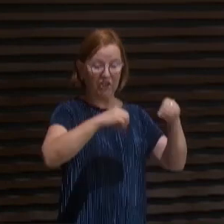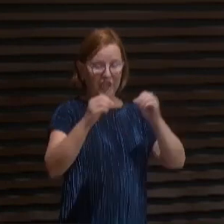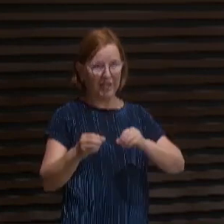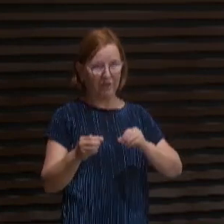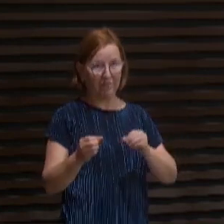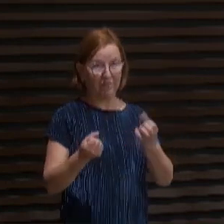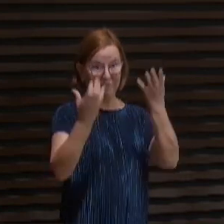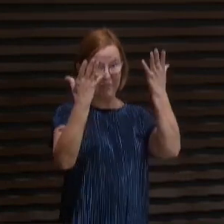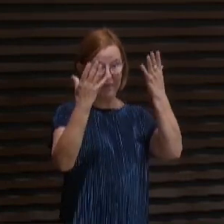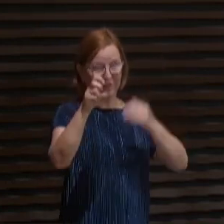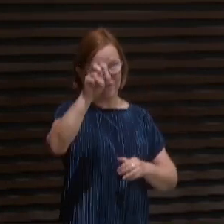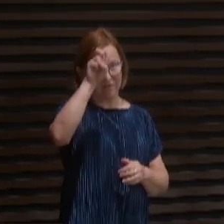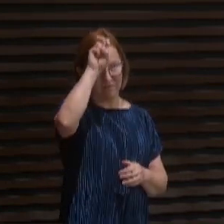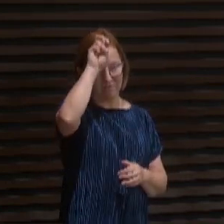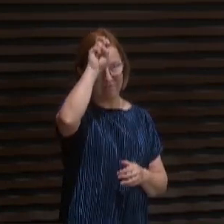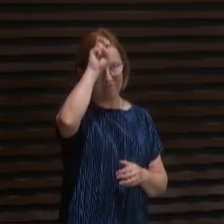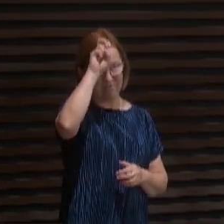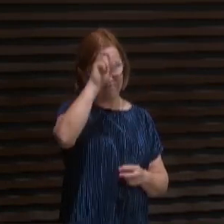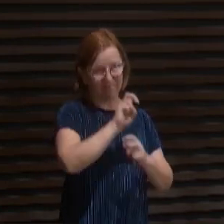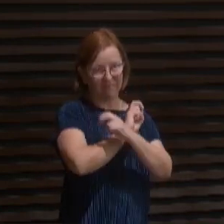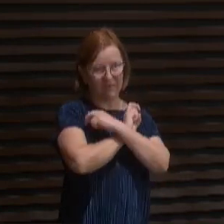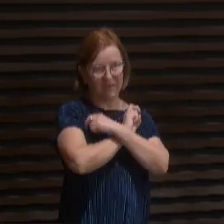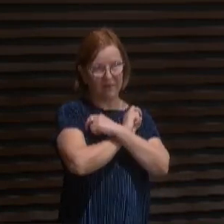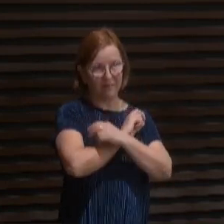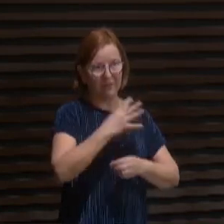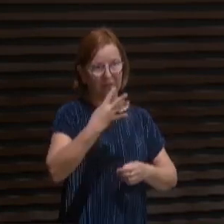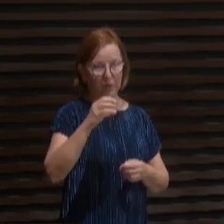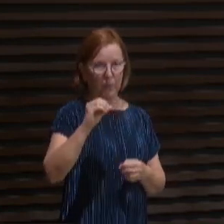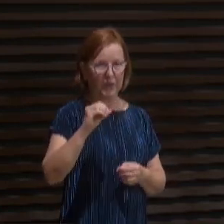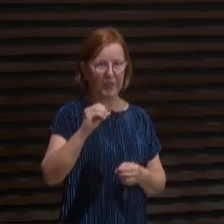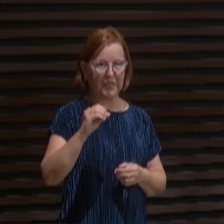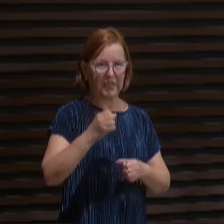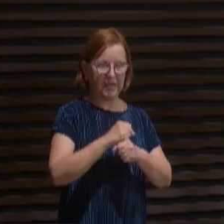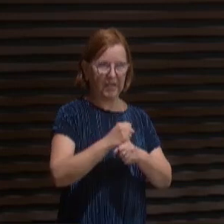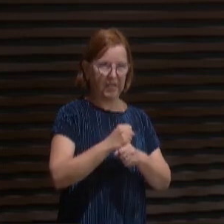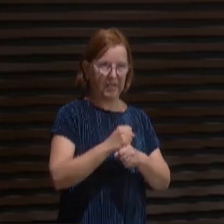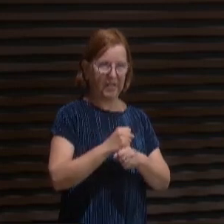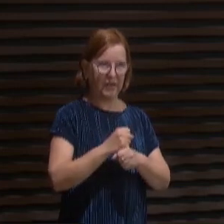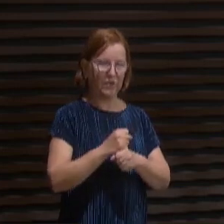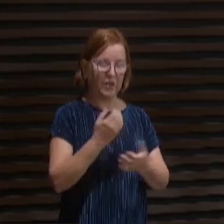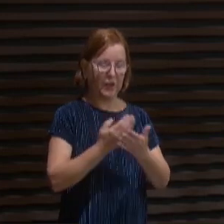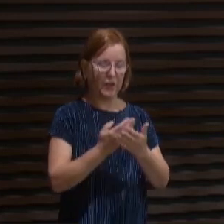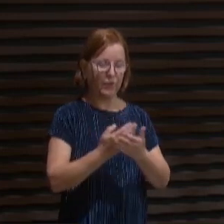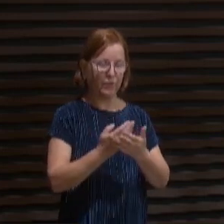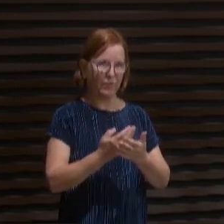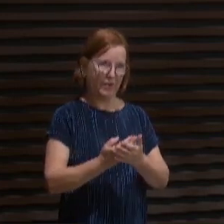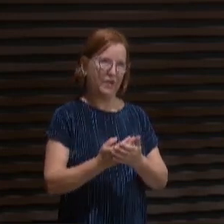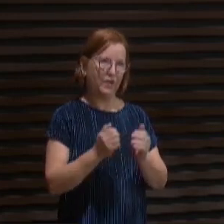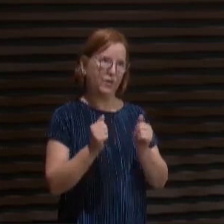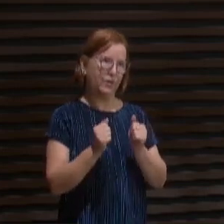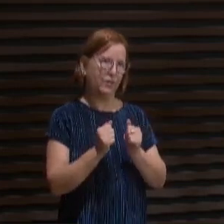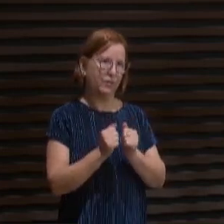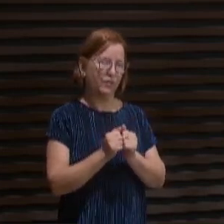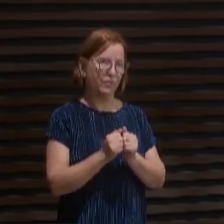Faraó, 40 anos sendo formatado no palácio de Faraó. De repente